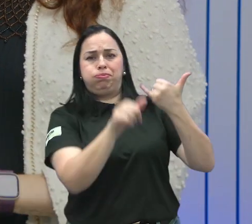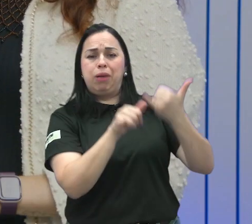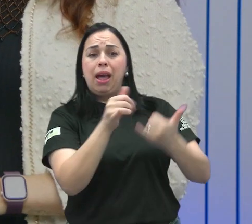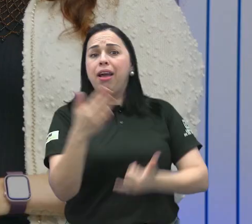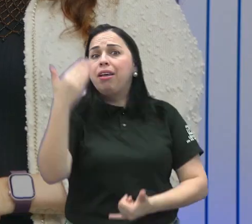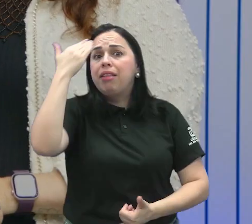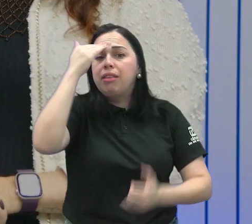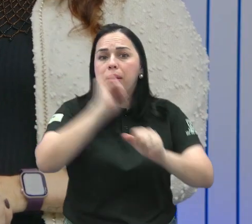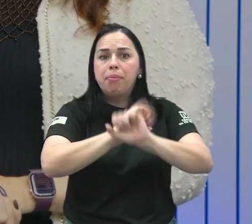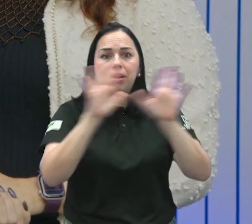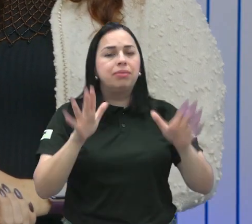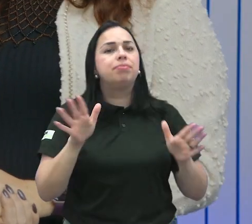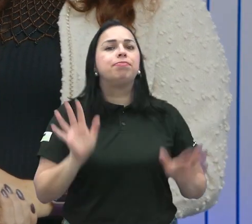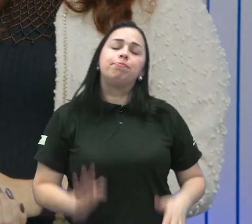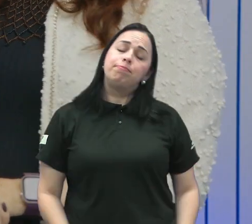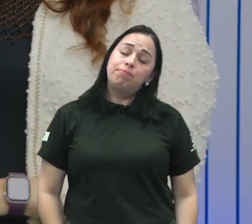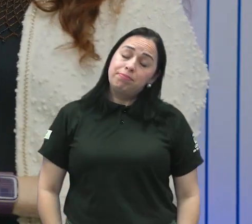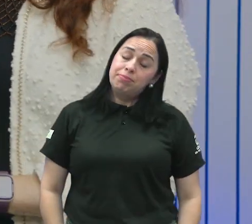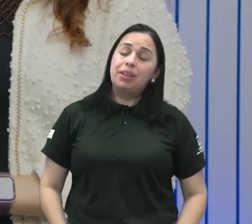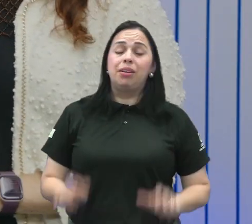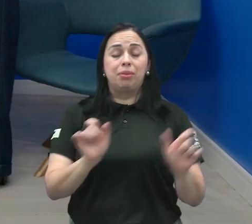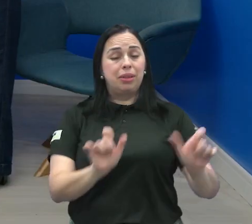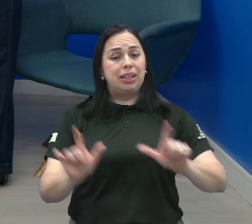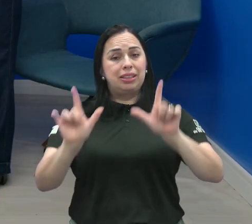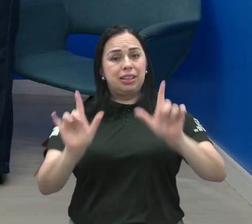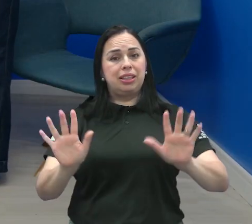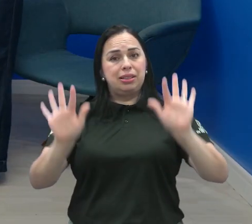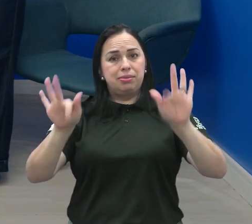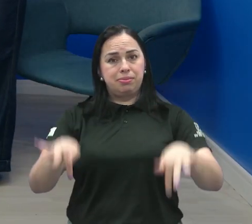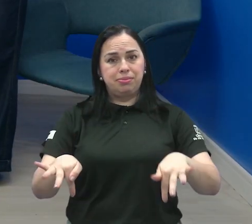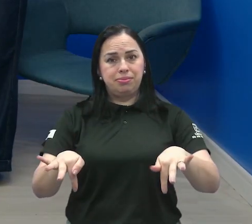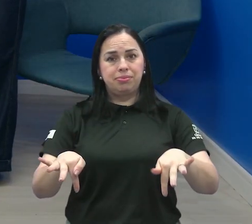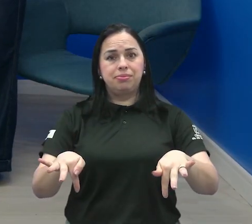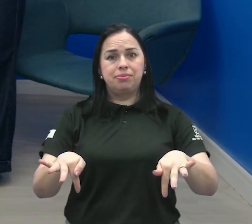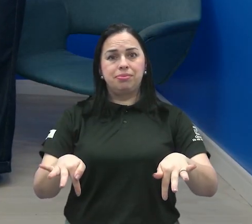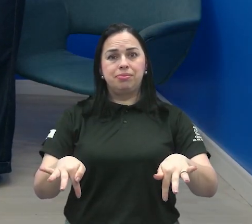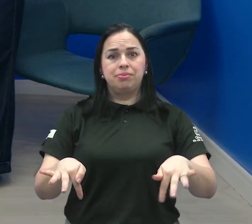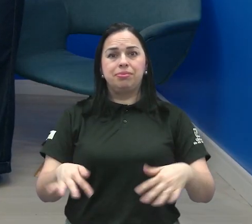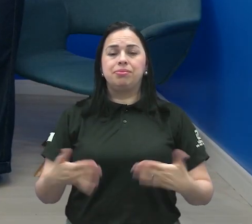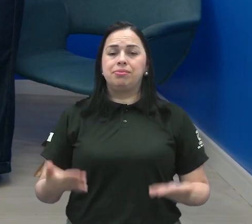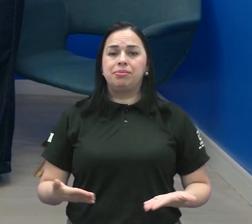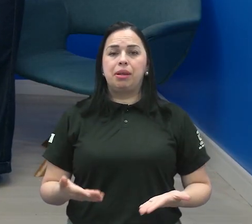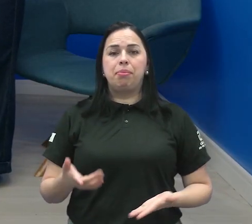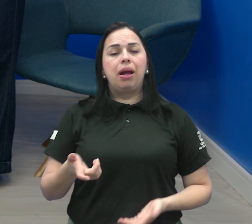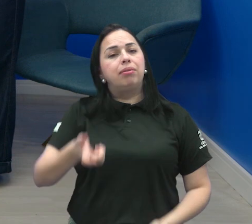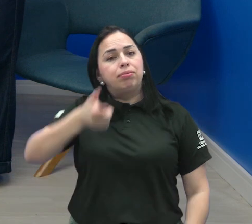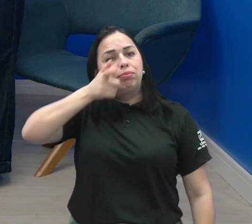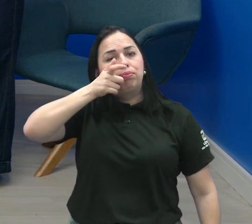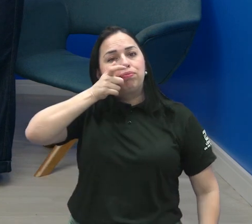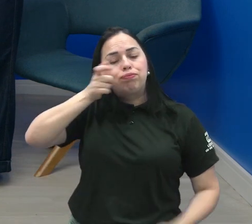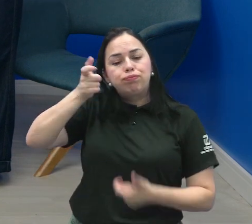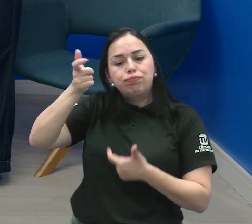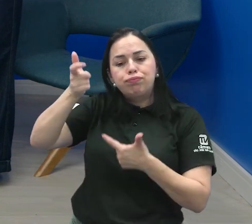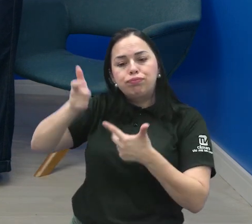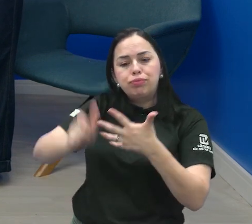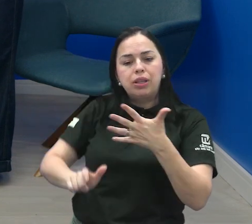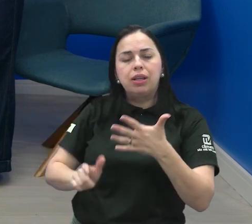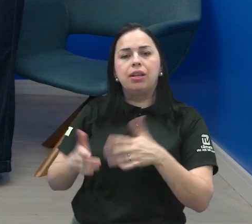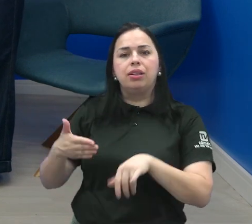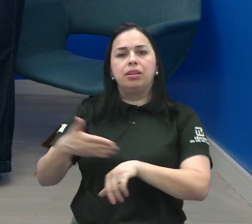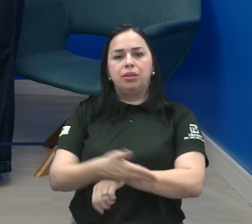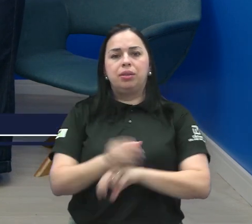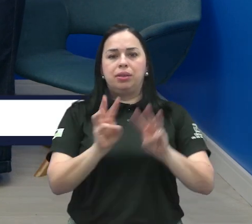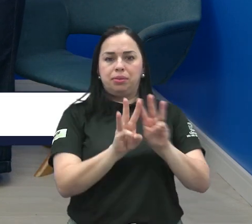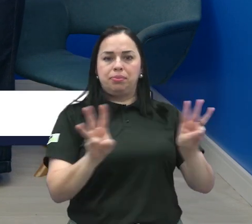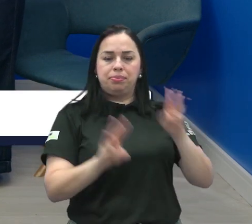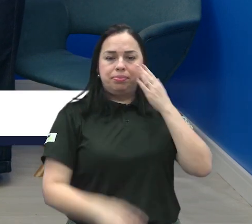povos originários. Sem dúvidas. É isso, o Sobre Política fica por aqui. Para rever este programa